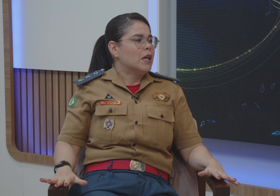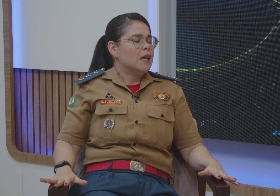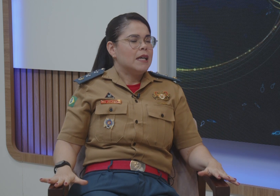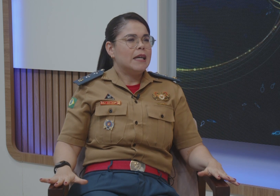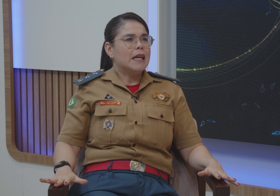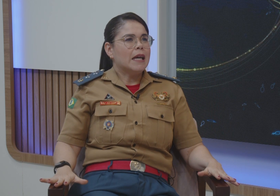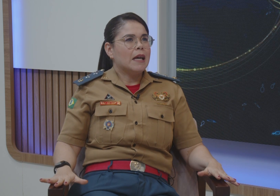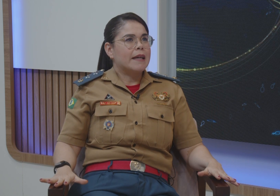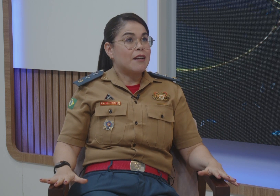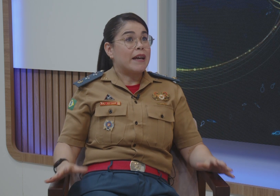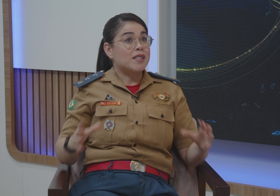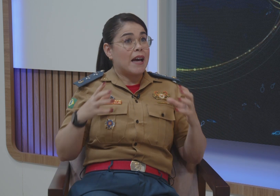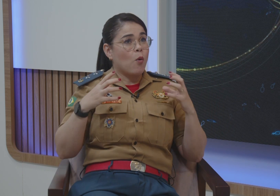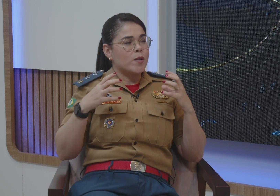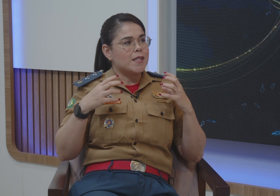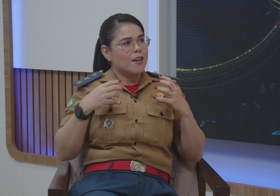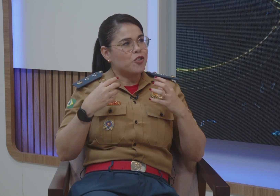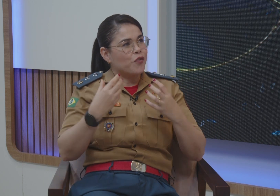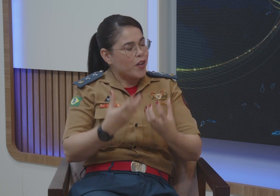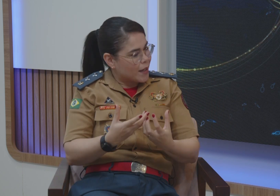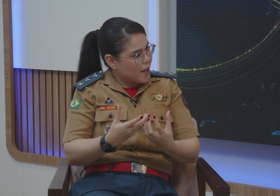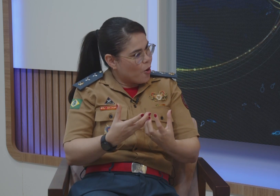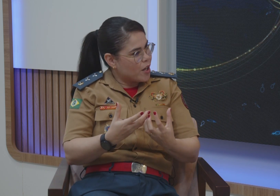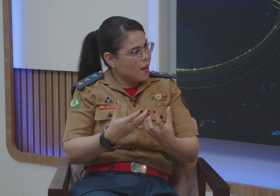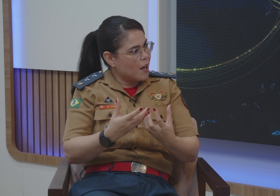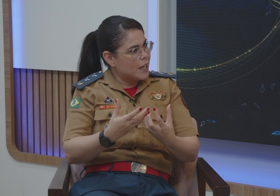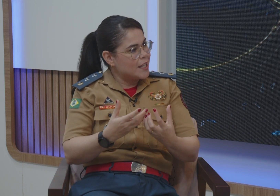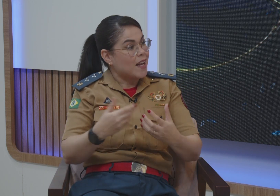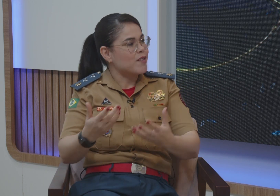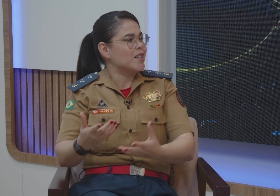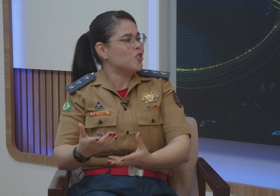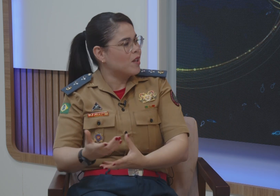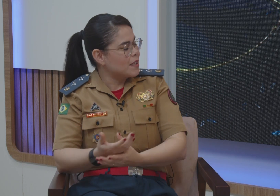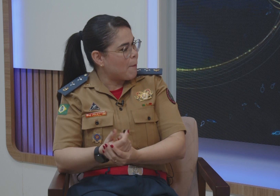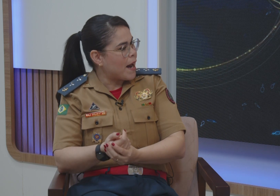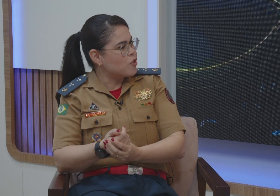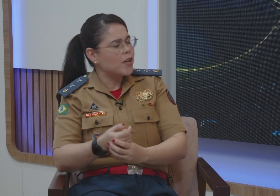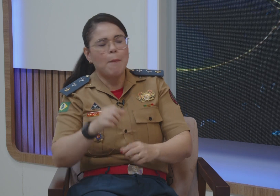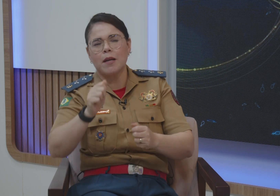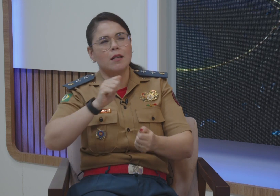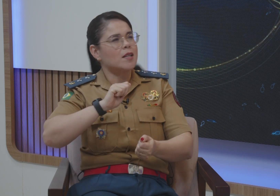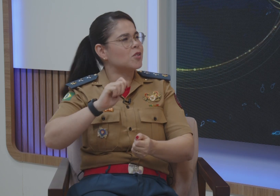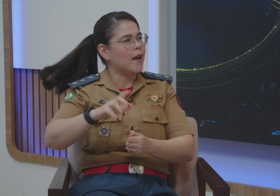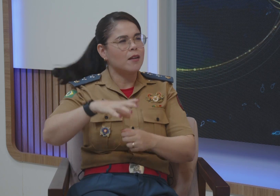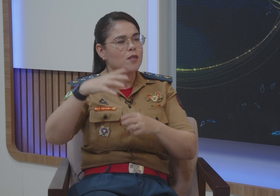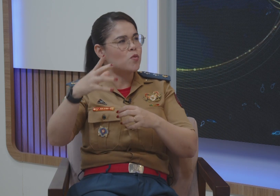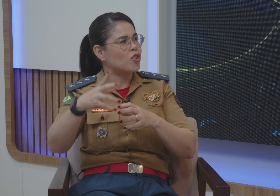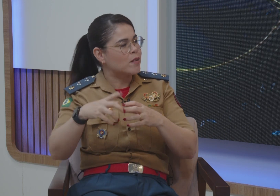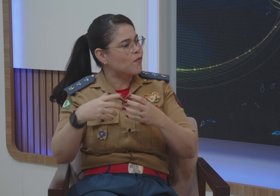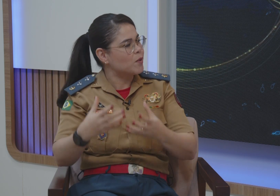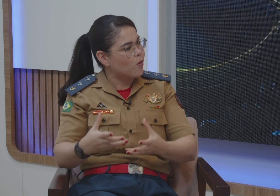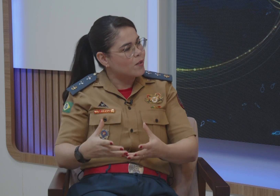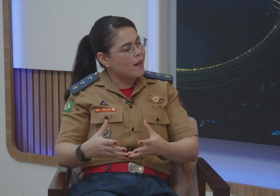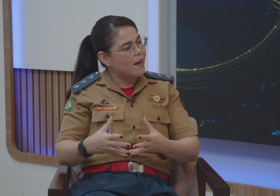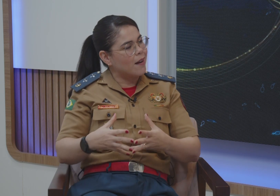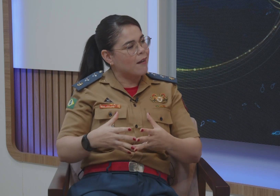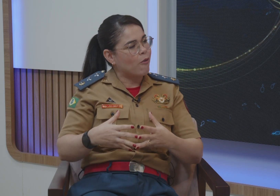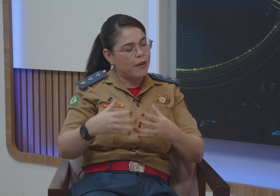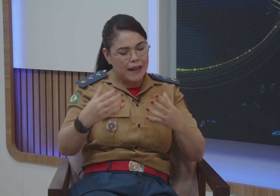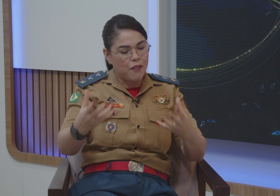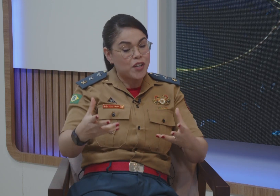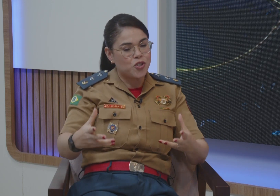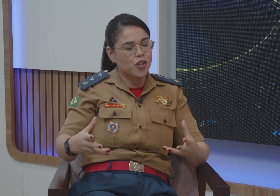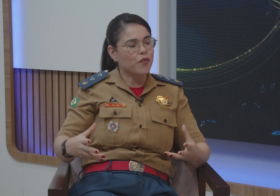enquanto. E eram coisas que a gente via na teoria e estava sentindo ali na prática, e aplicando as técnicas, os jatos, vendo quanto